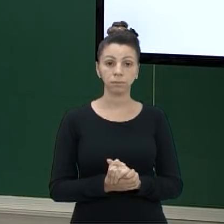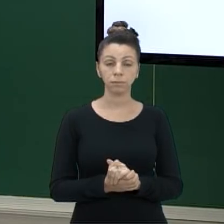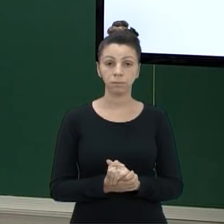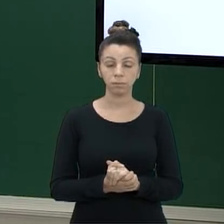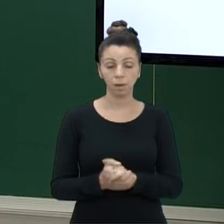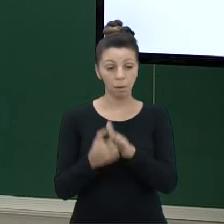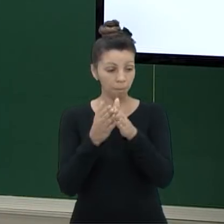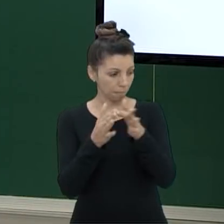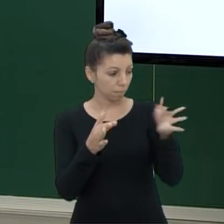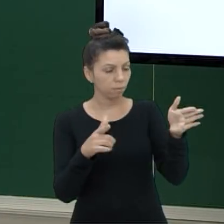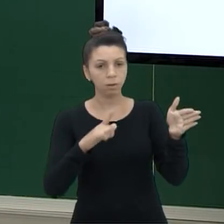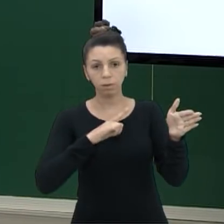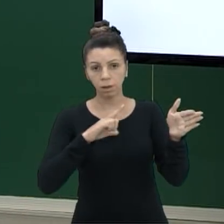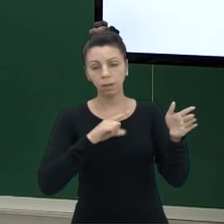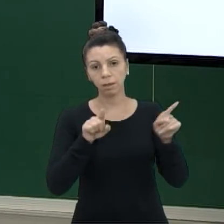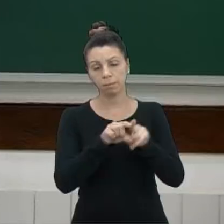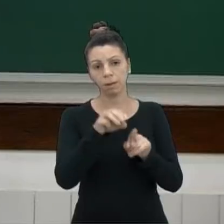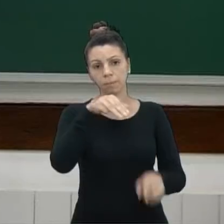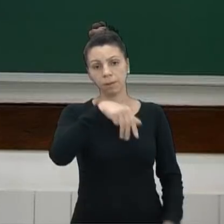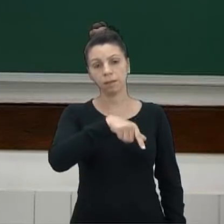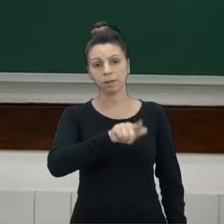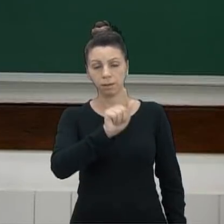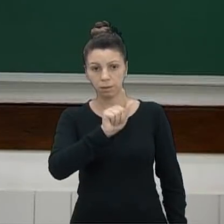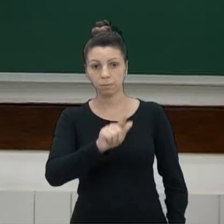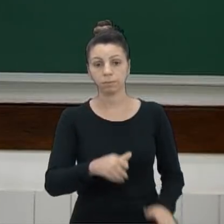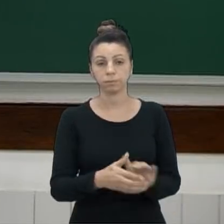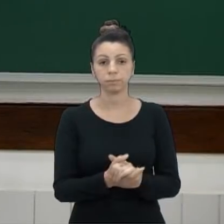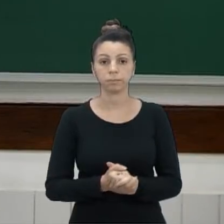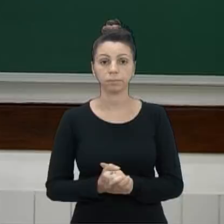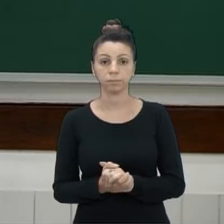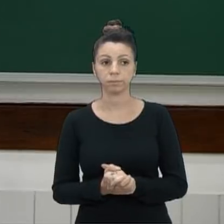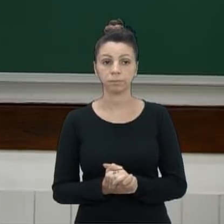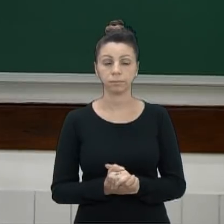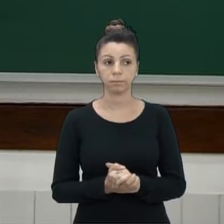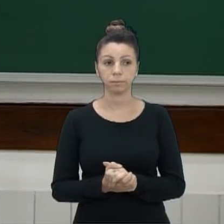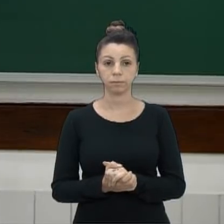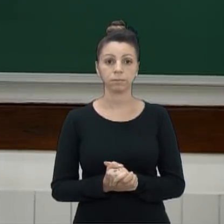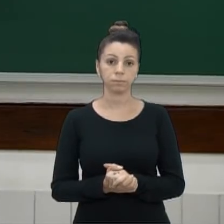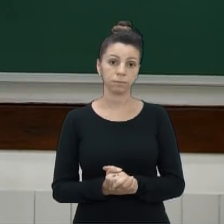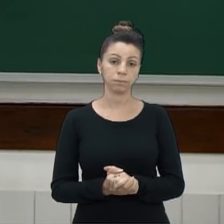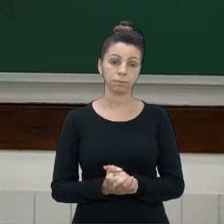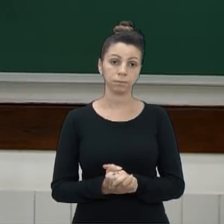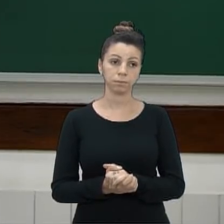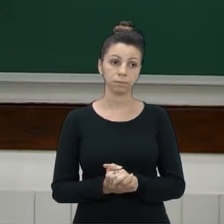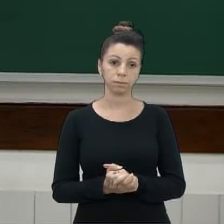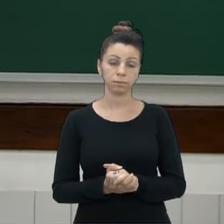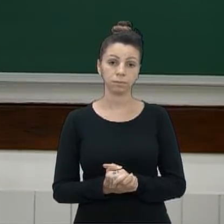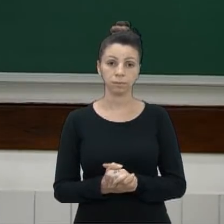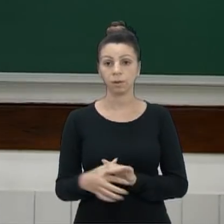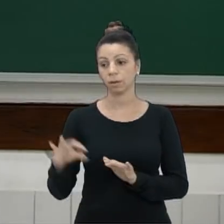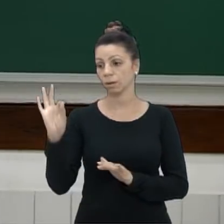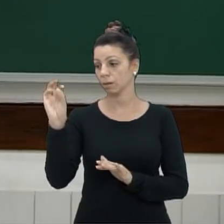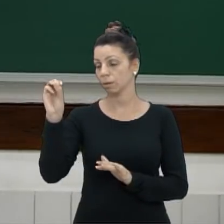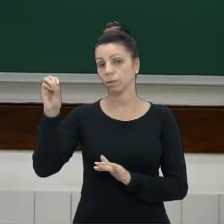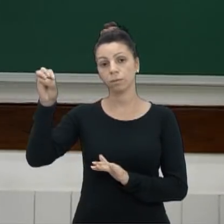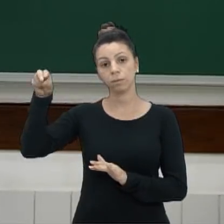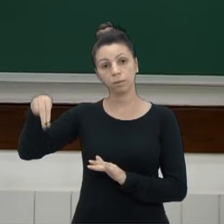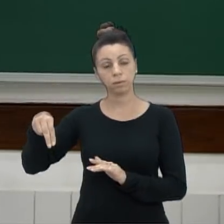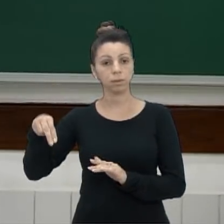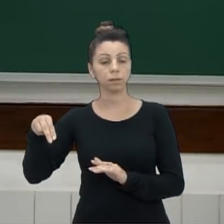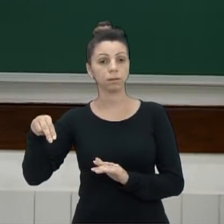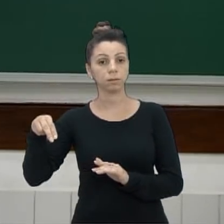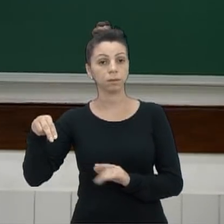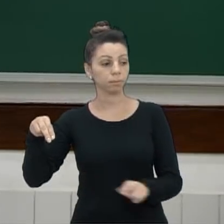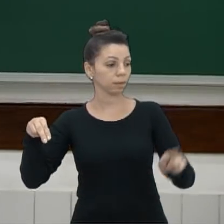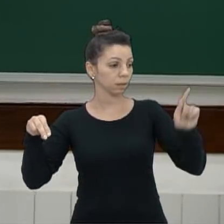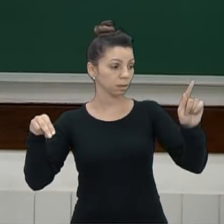verdade. Então, a gente já vai ver sobre elas nos próximos exercícios. Por hora, tonelada para grama, multiplicamos por